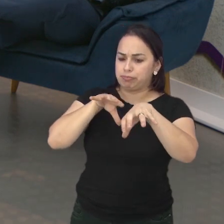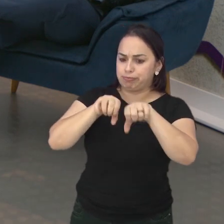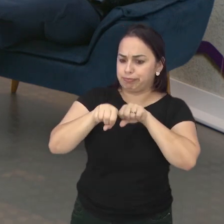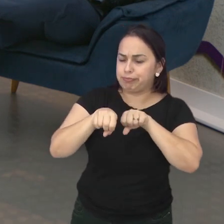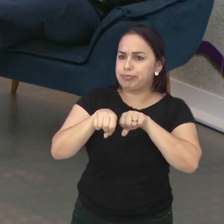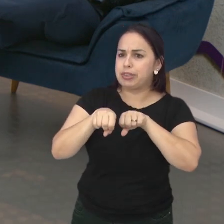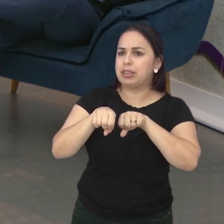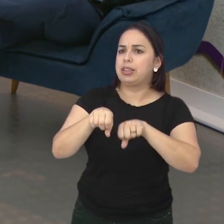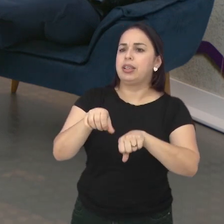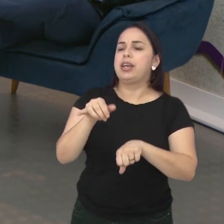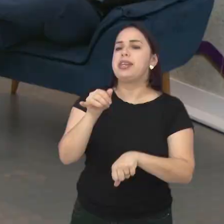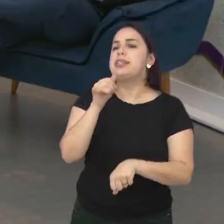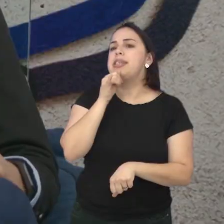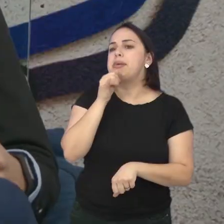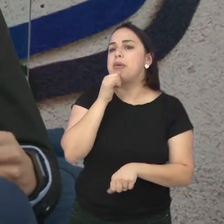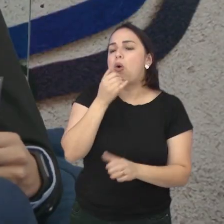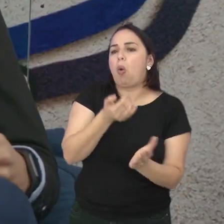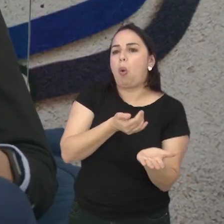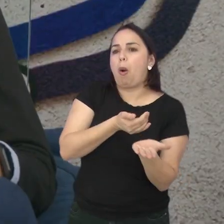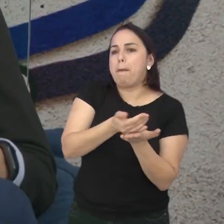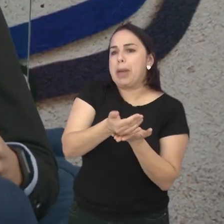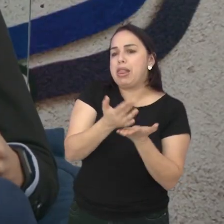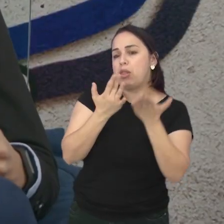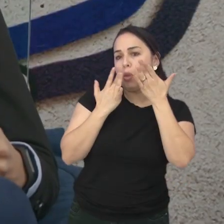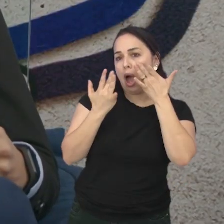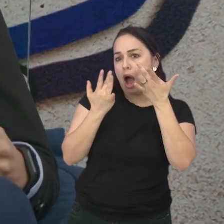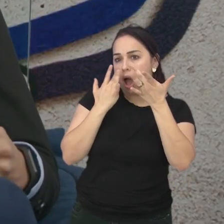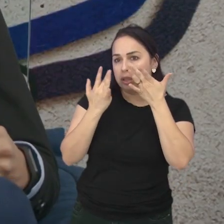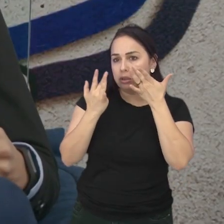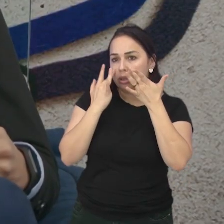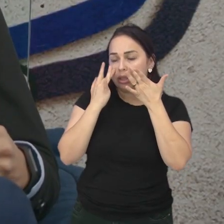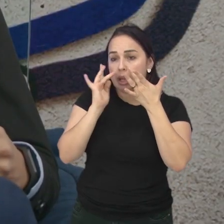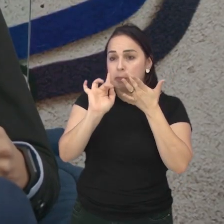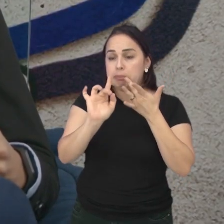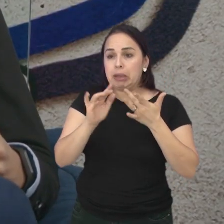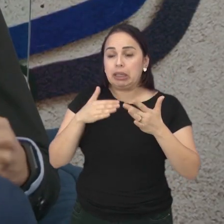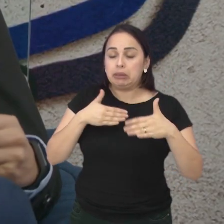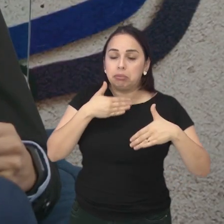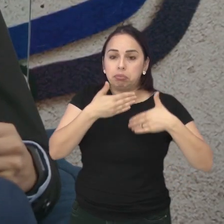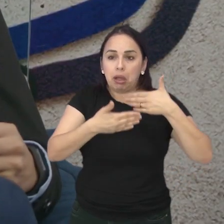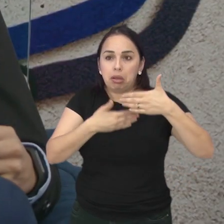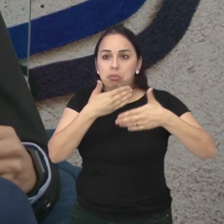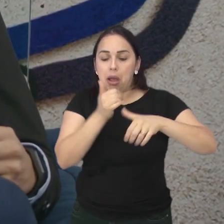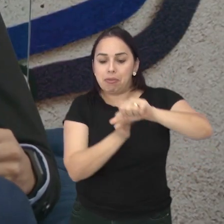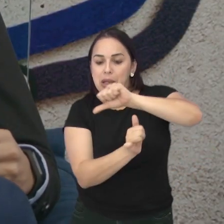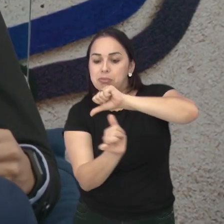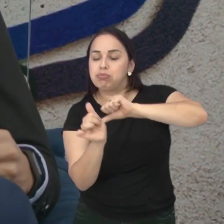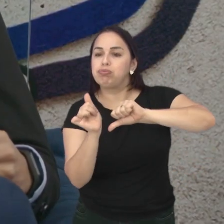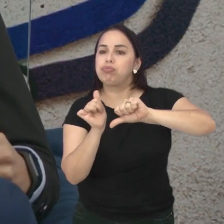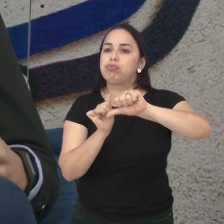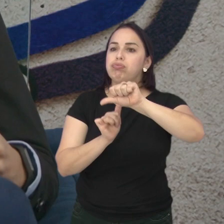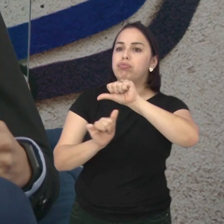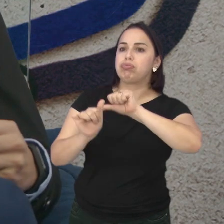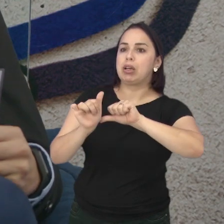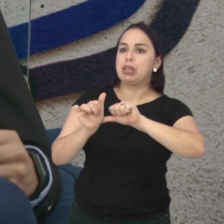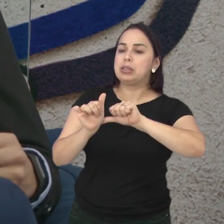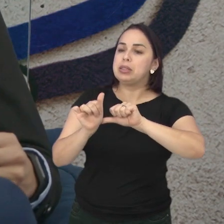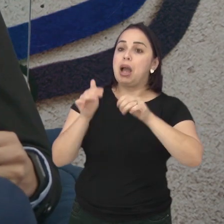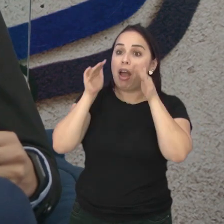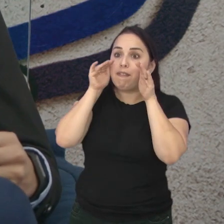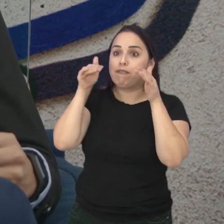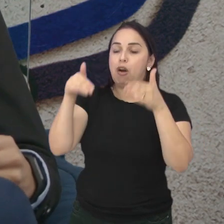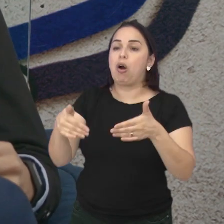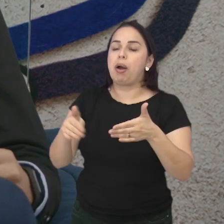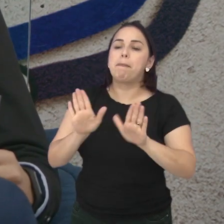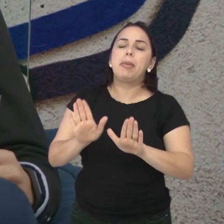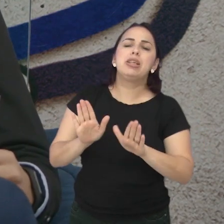Né? Porque você inicia ali no teatro, mas ao longo da carreira você pode ir se especializando em alguma coisa